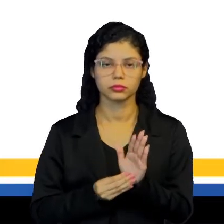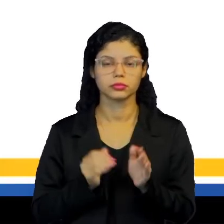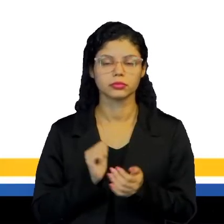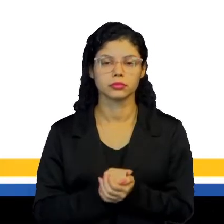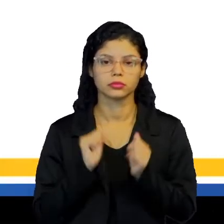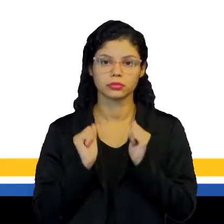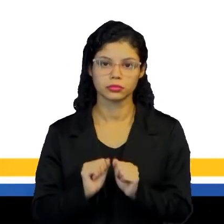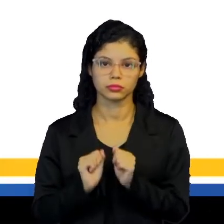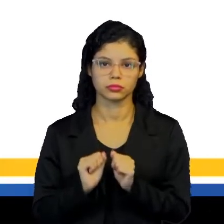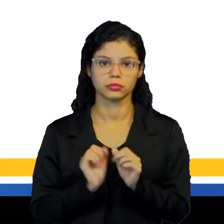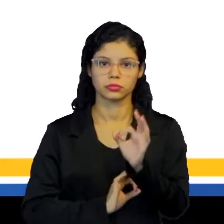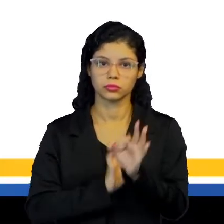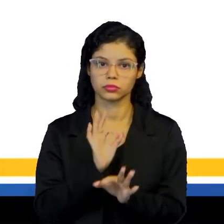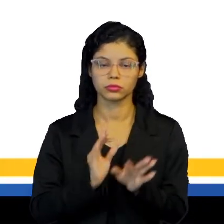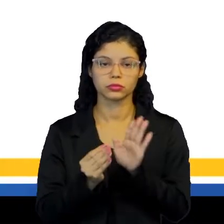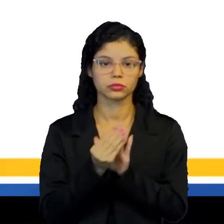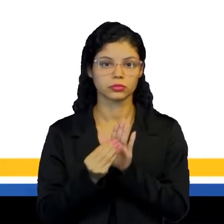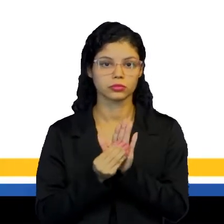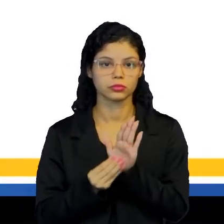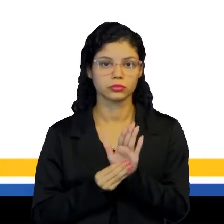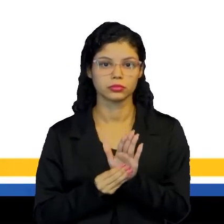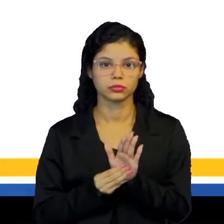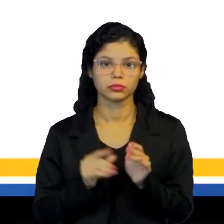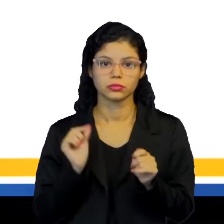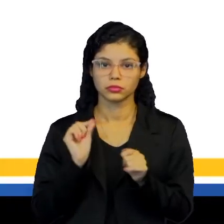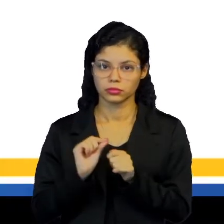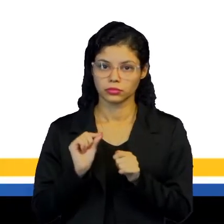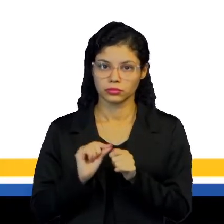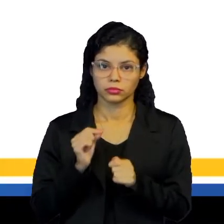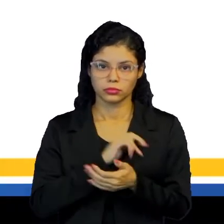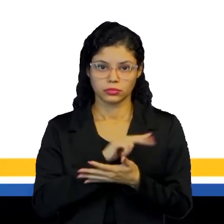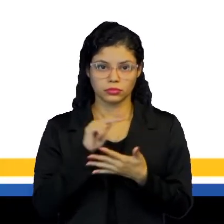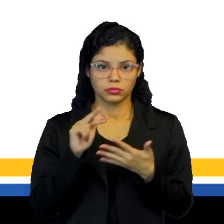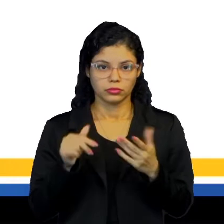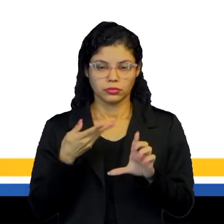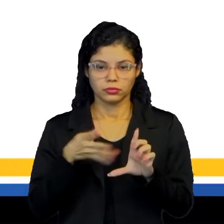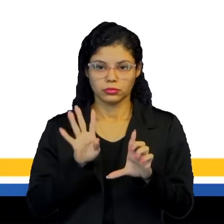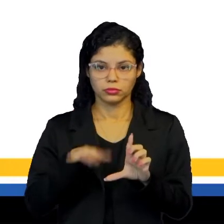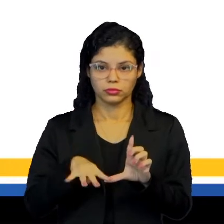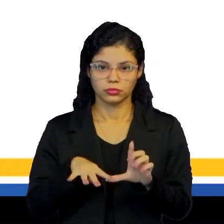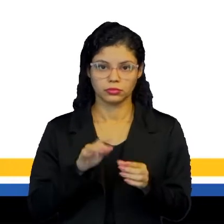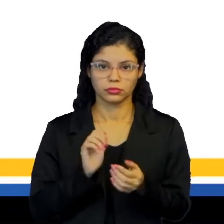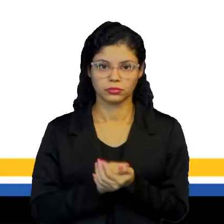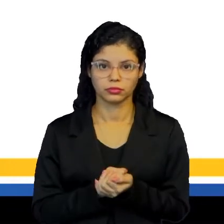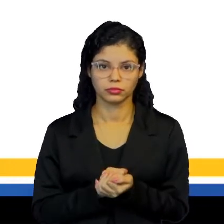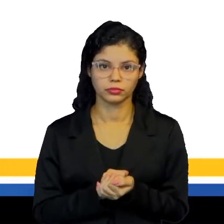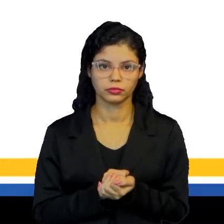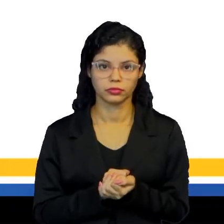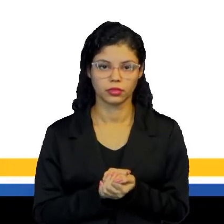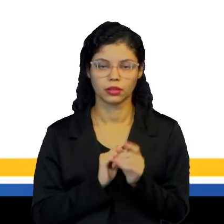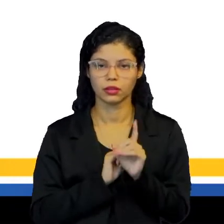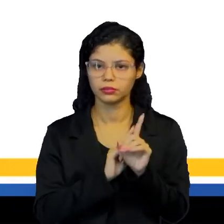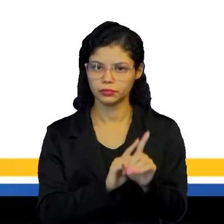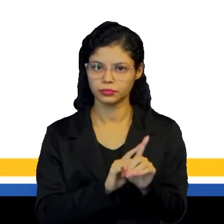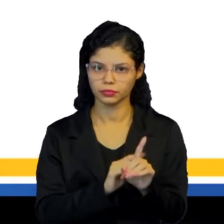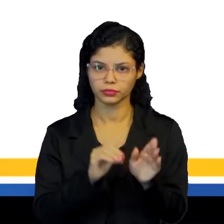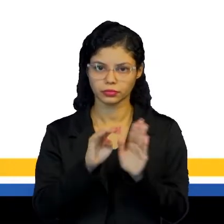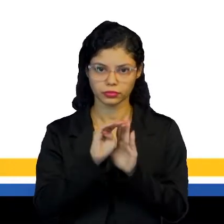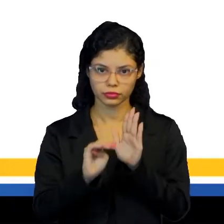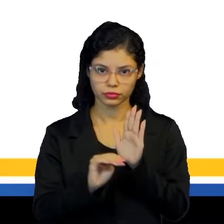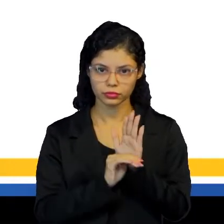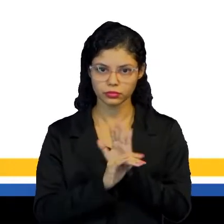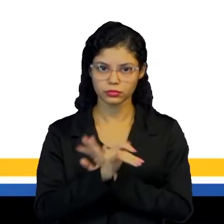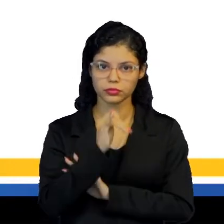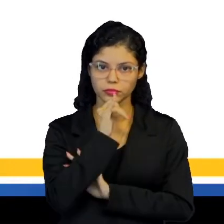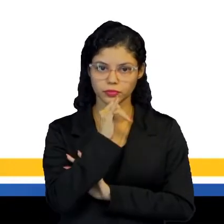tá? Podemos arrumar os dados coletados em diversos tipos de tabelas.